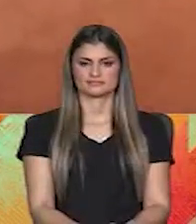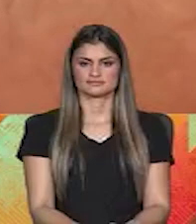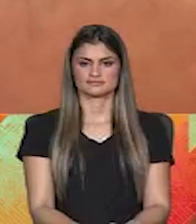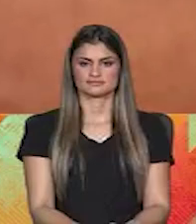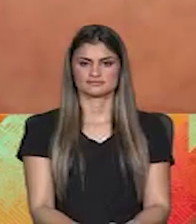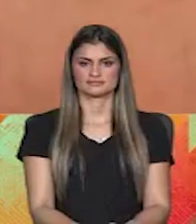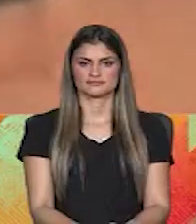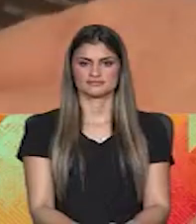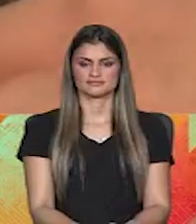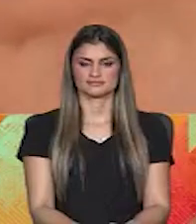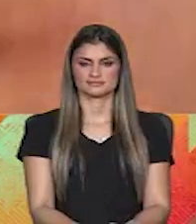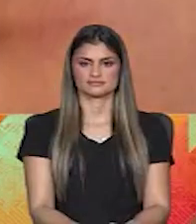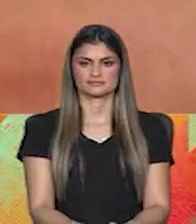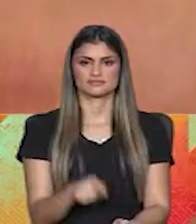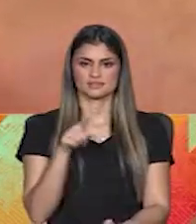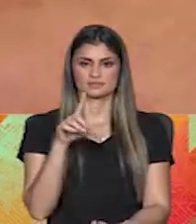então aqui